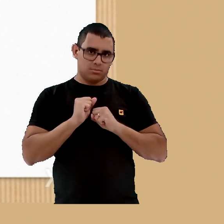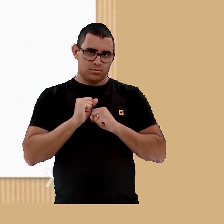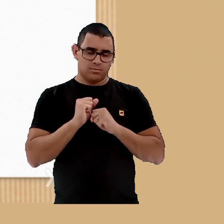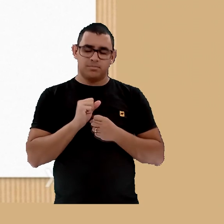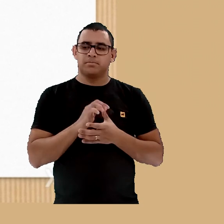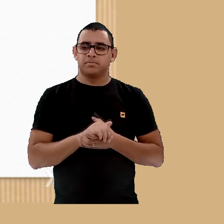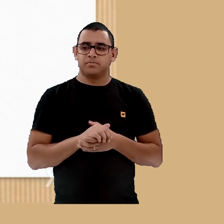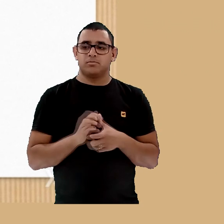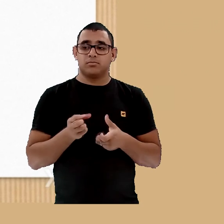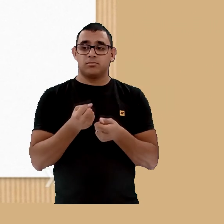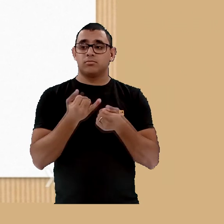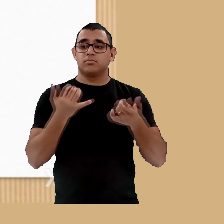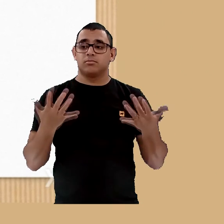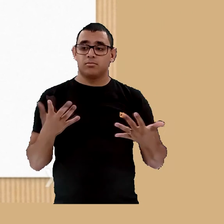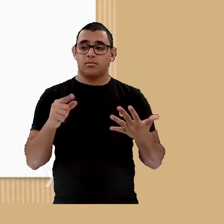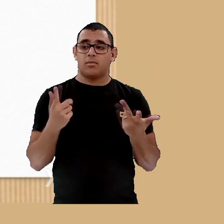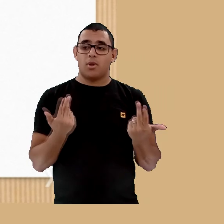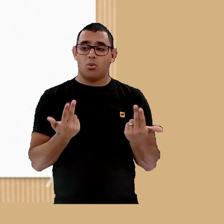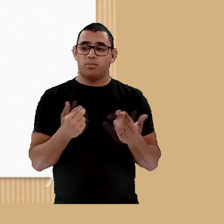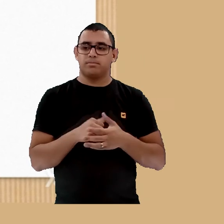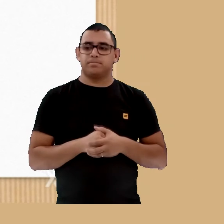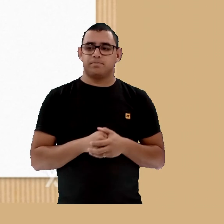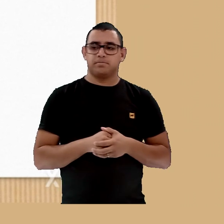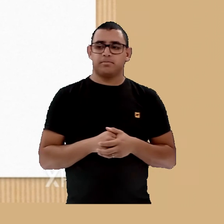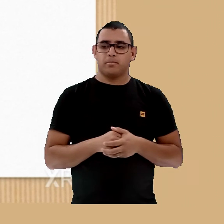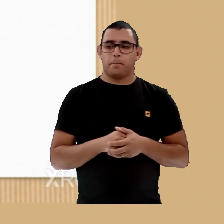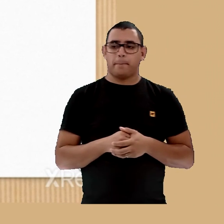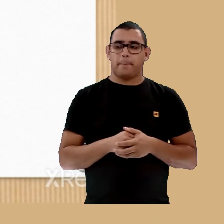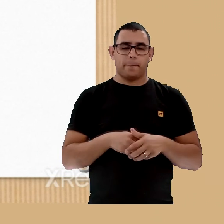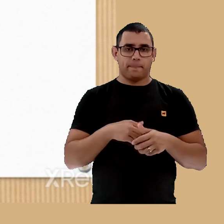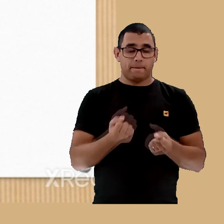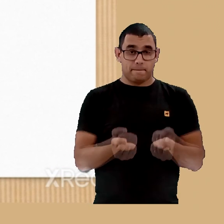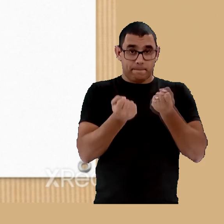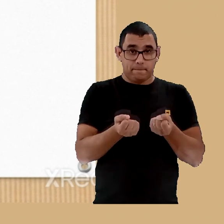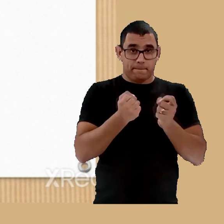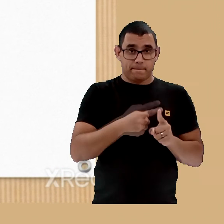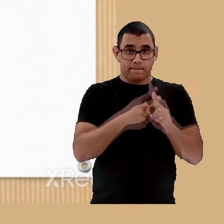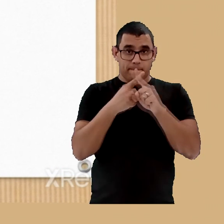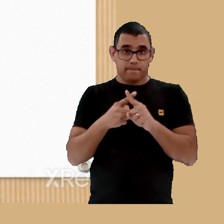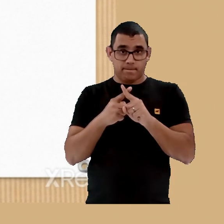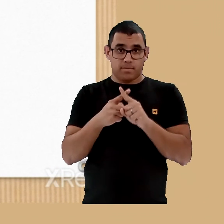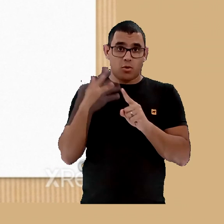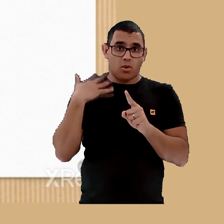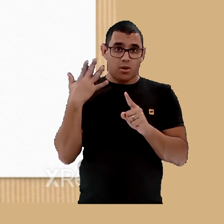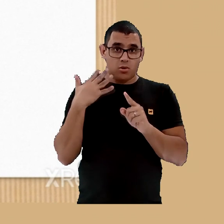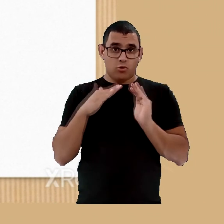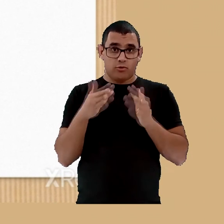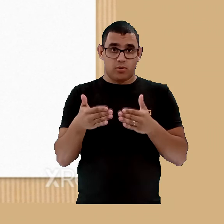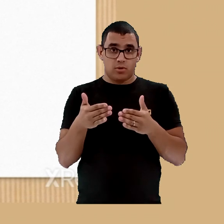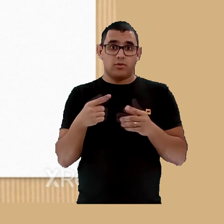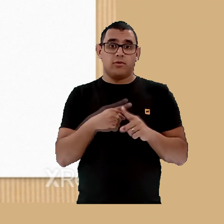Então, essa quantidade vai ser igual a massa multiplicado por calor